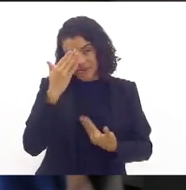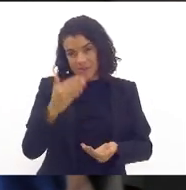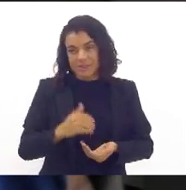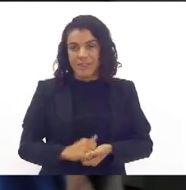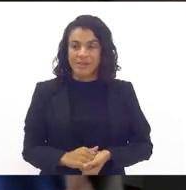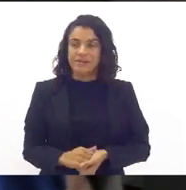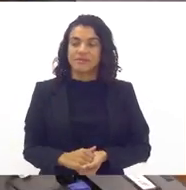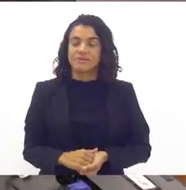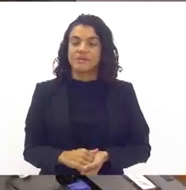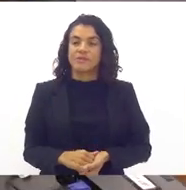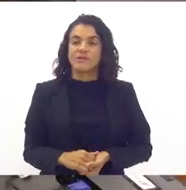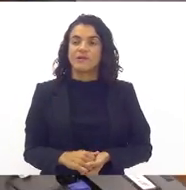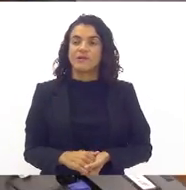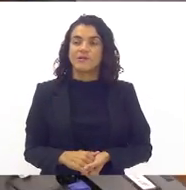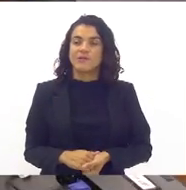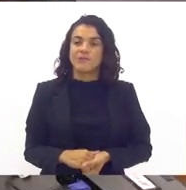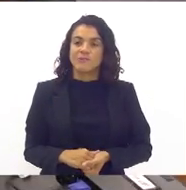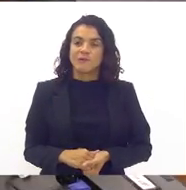obrigado.